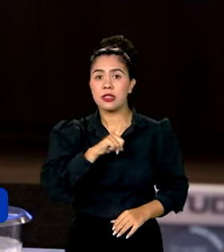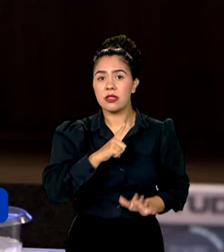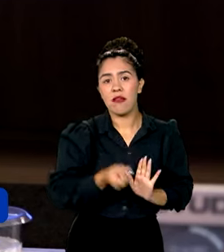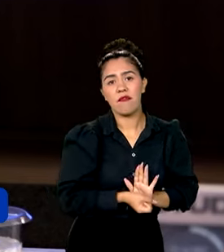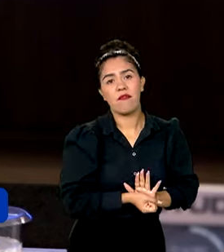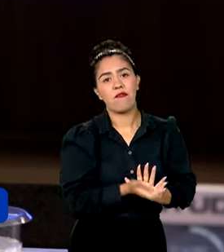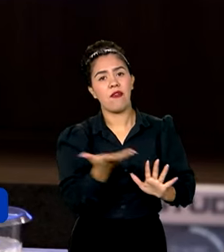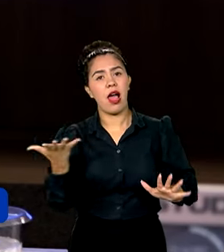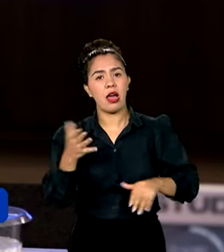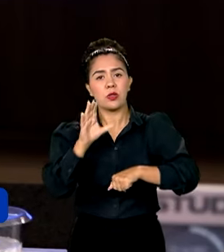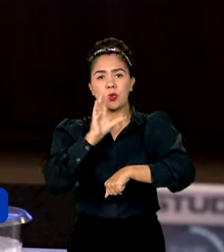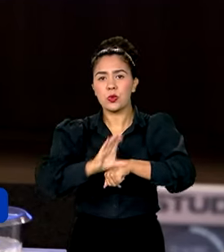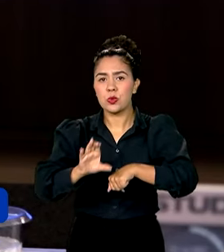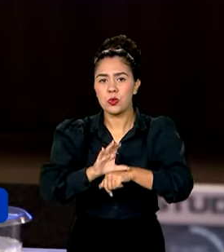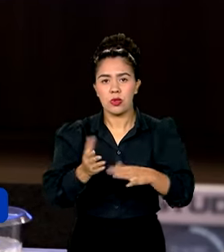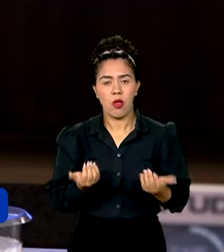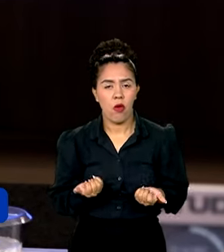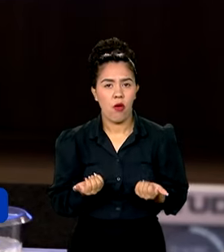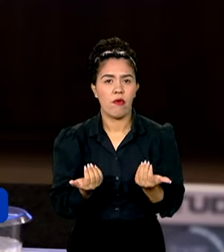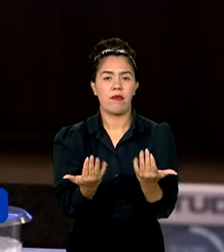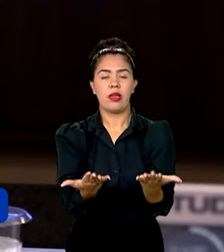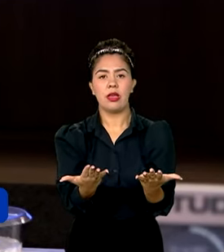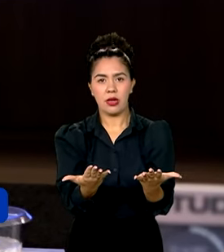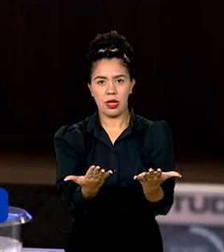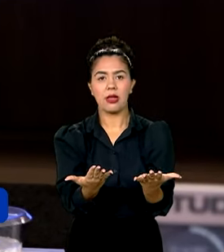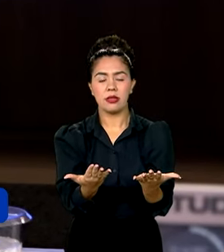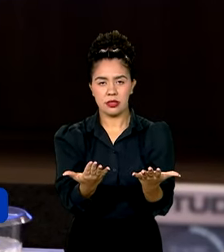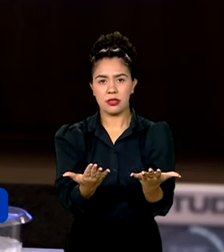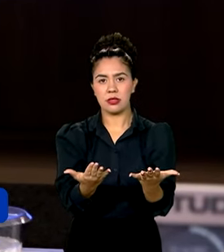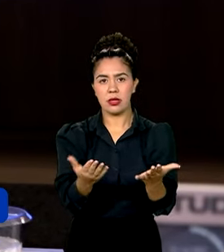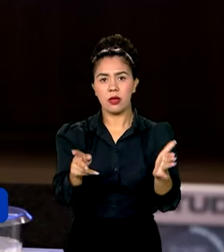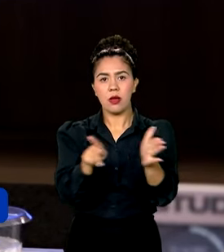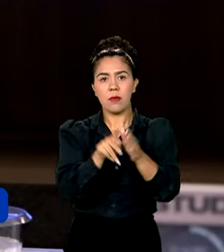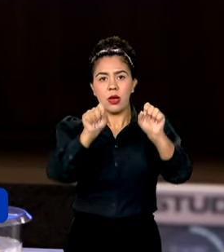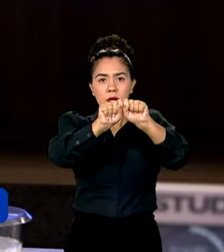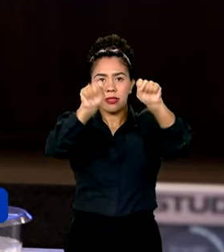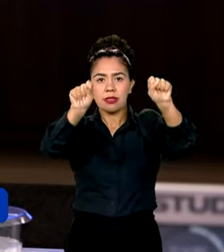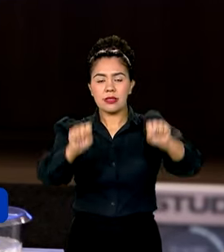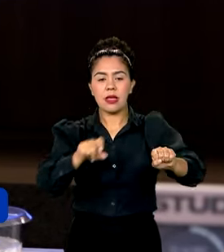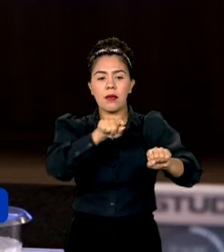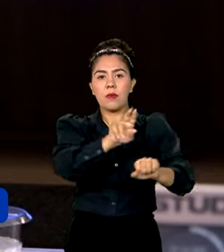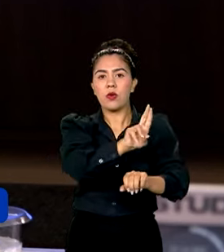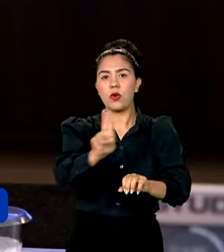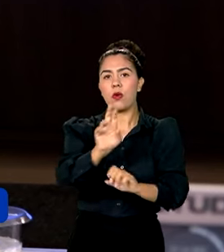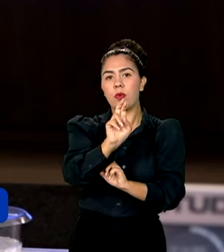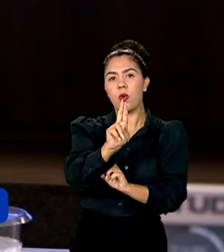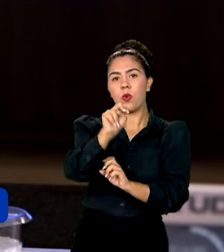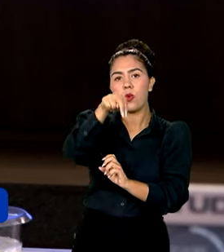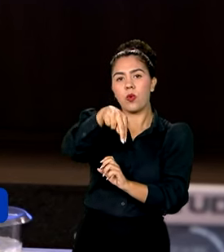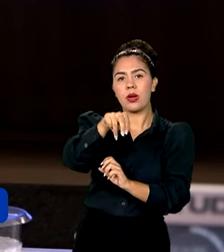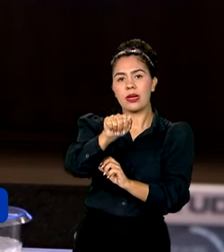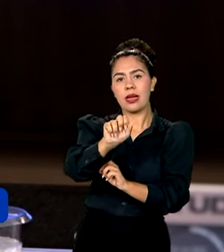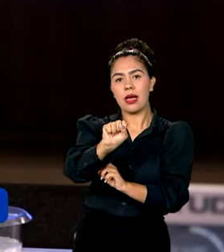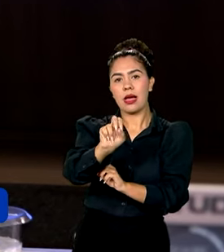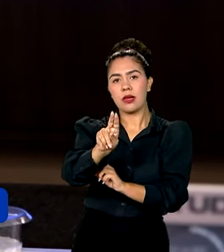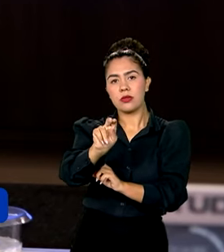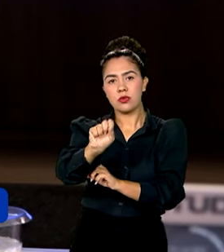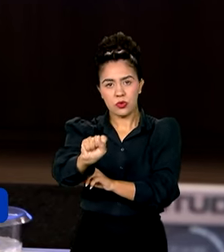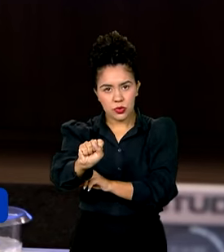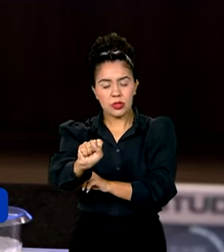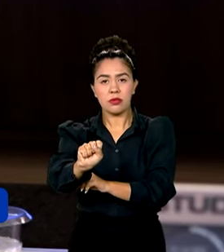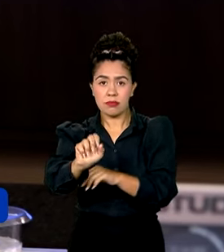várias informações no nosso sistema da unasus que é a Universidade Aberta do SUS então fica o